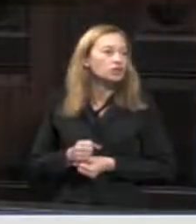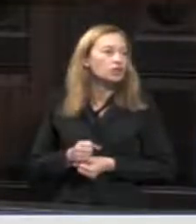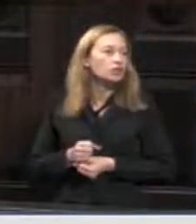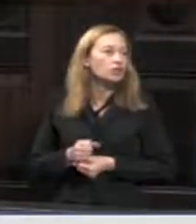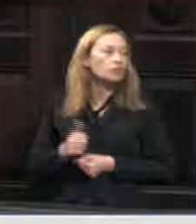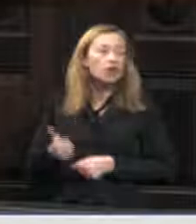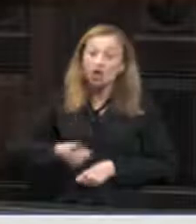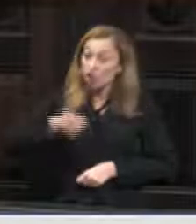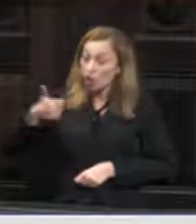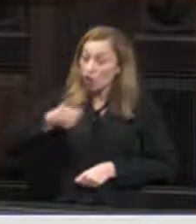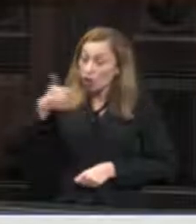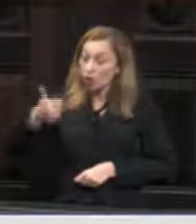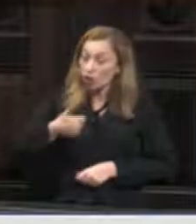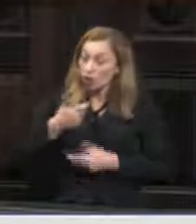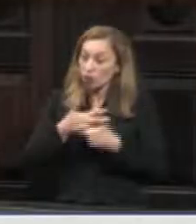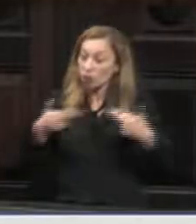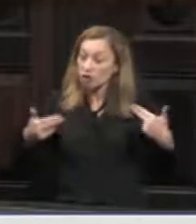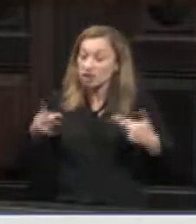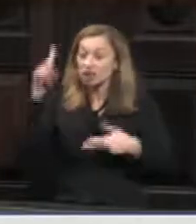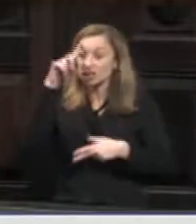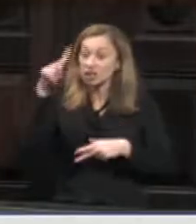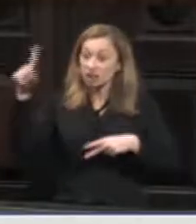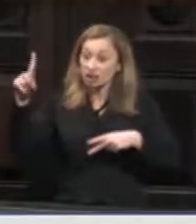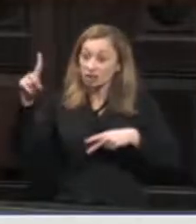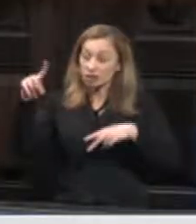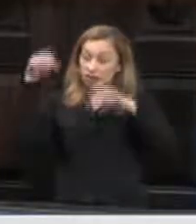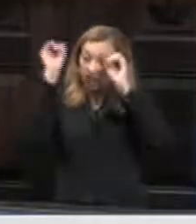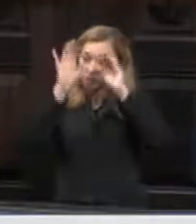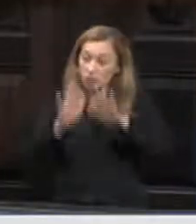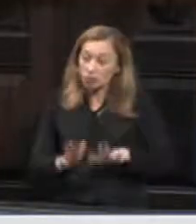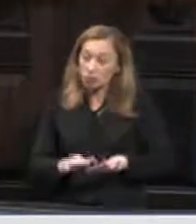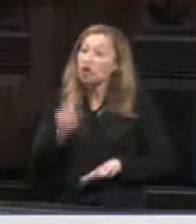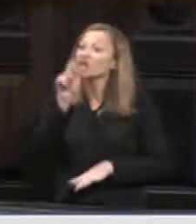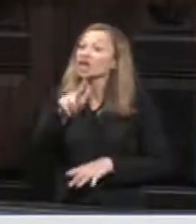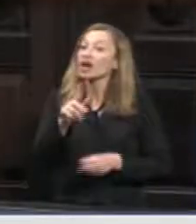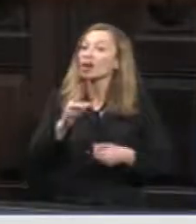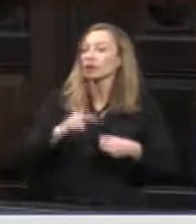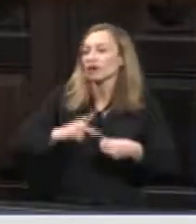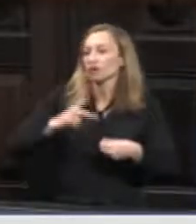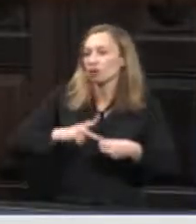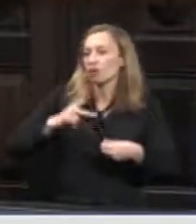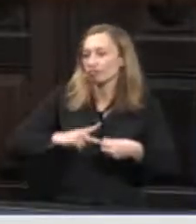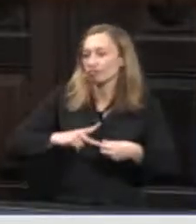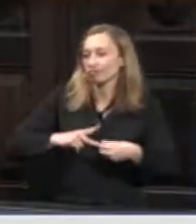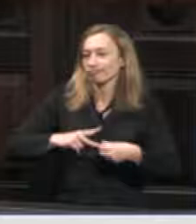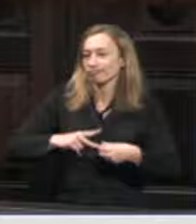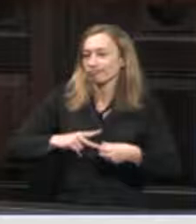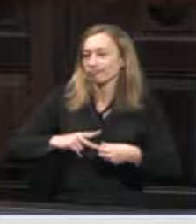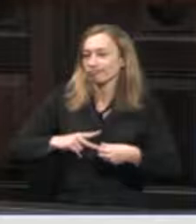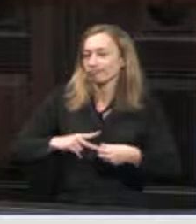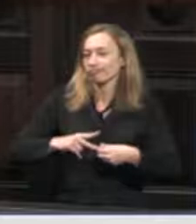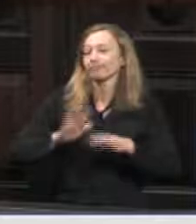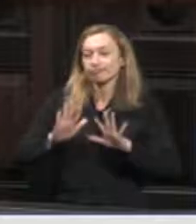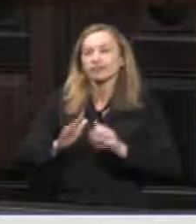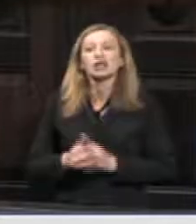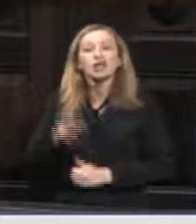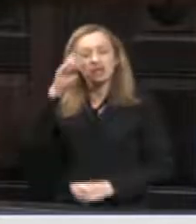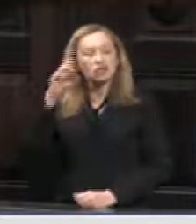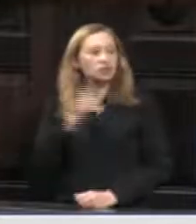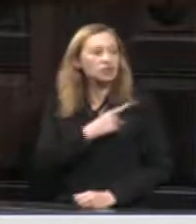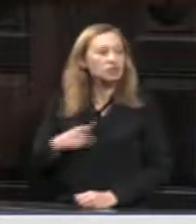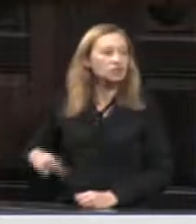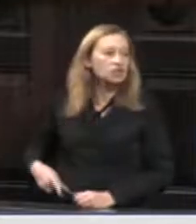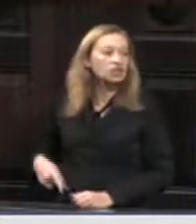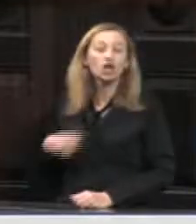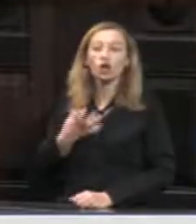colocou no território do Rio de Janeiro, que é o petróleo, o nosso petróleo e o gás. Senhor presidente,